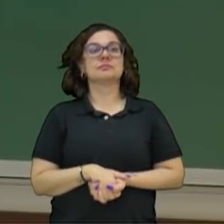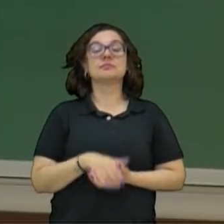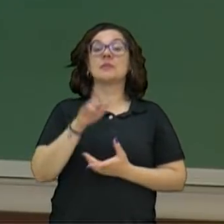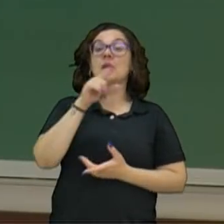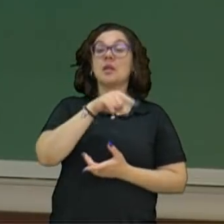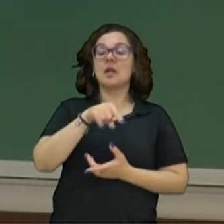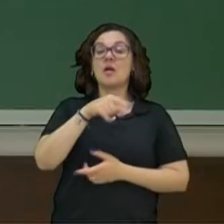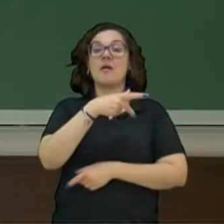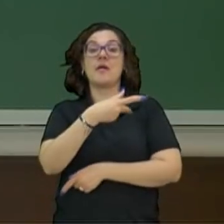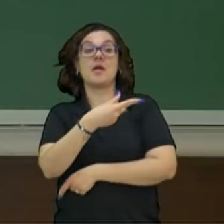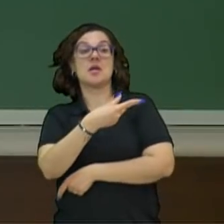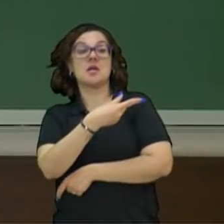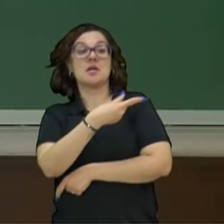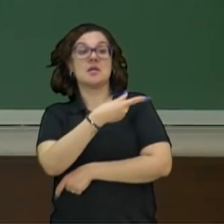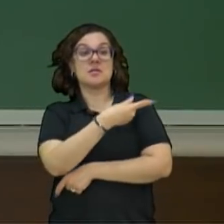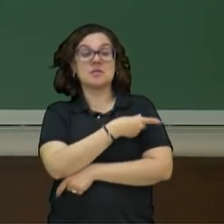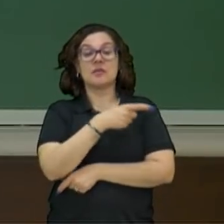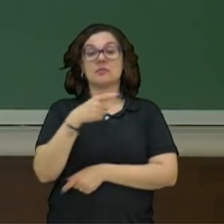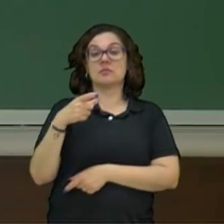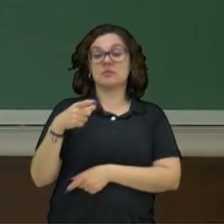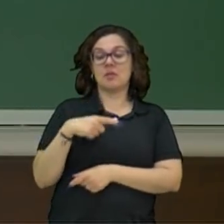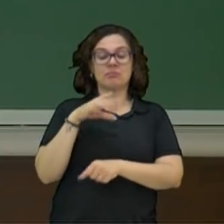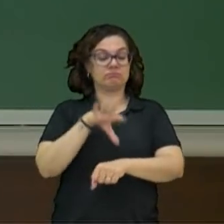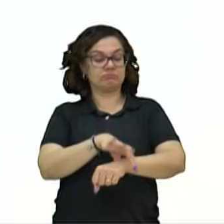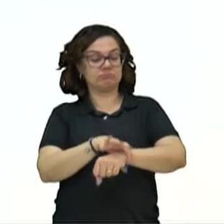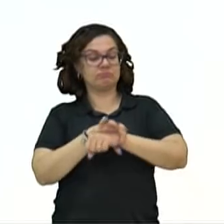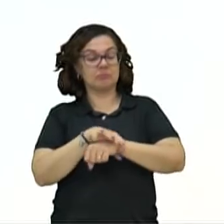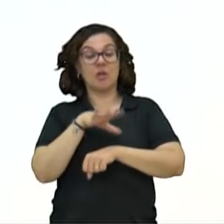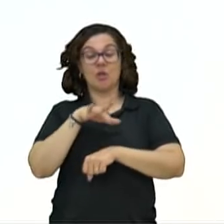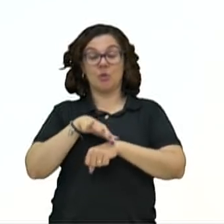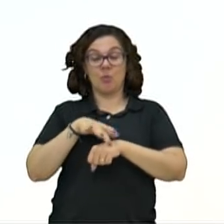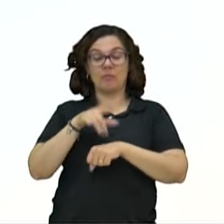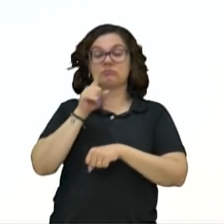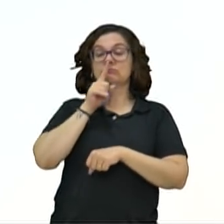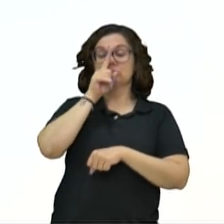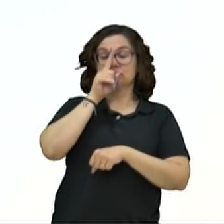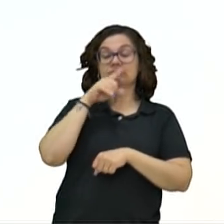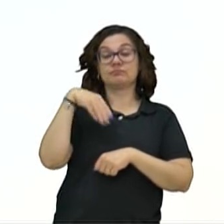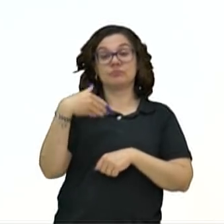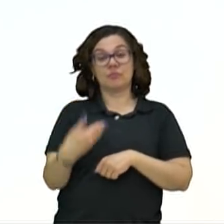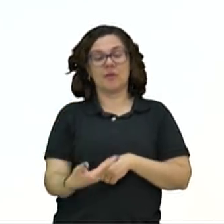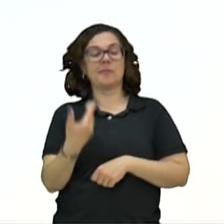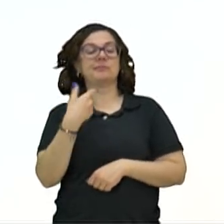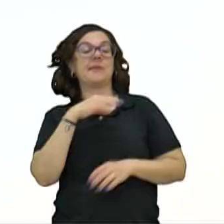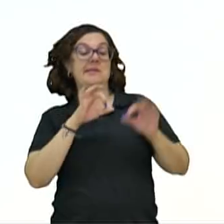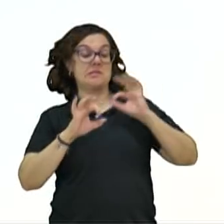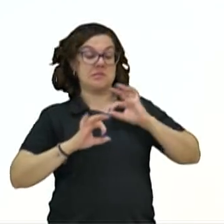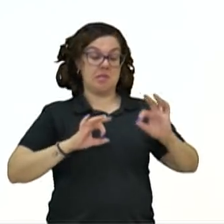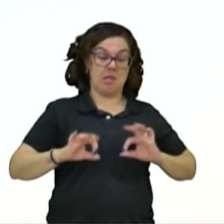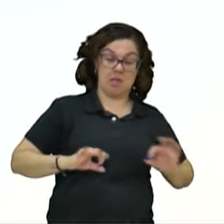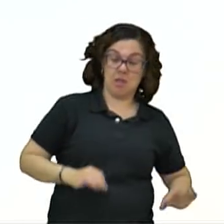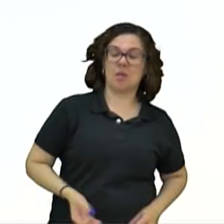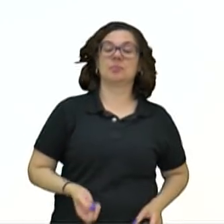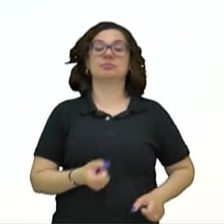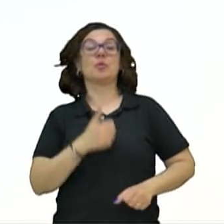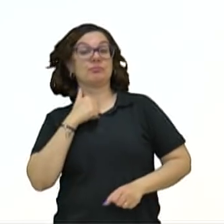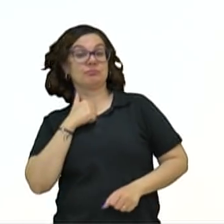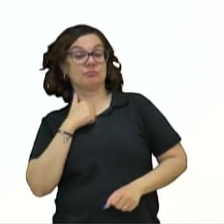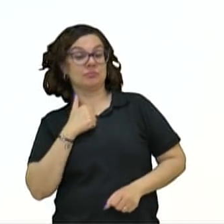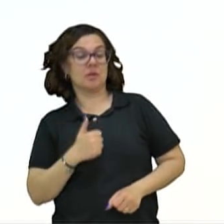As vacinas, elas têm prevenido doenças gravíssimas, entre elas sarampo,